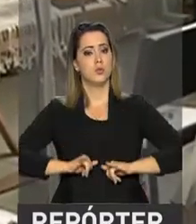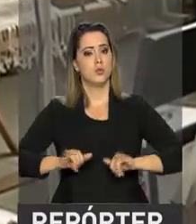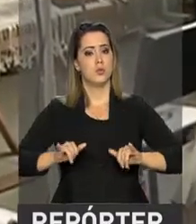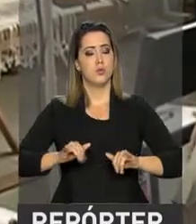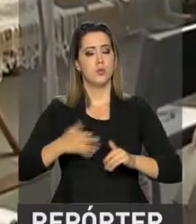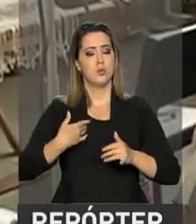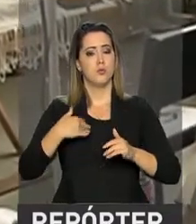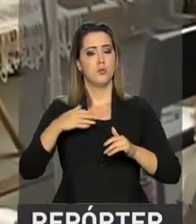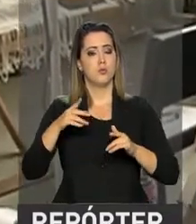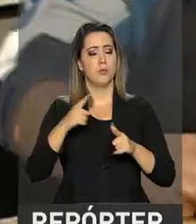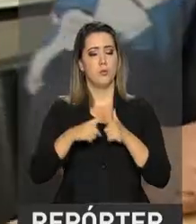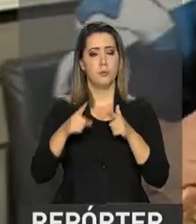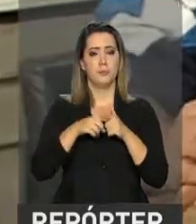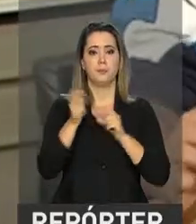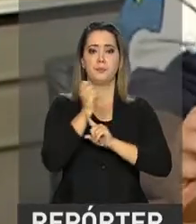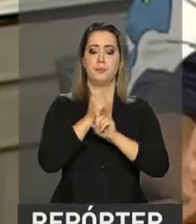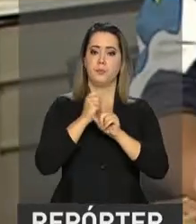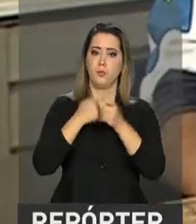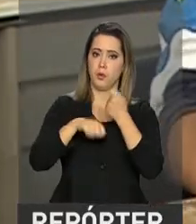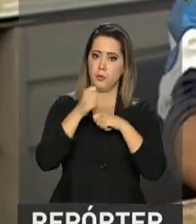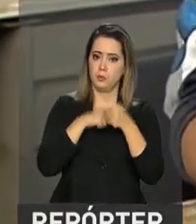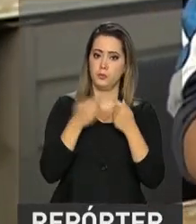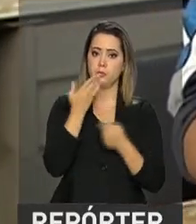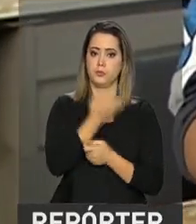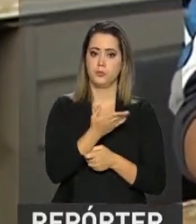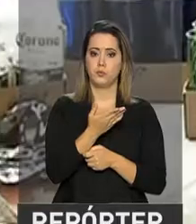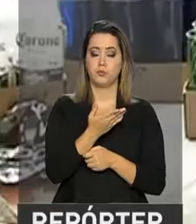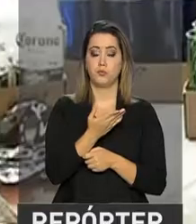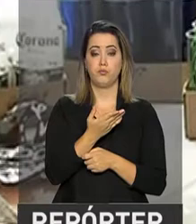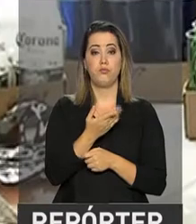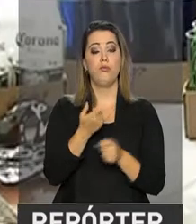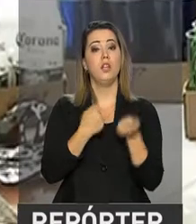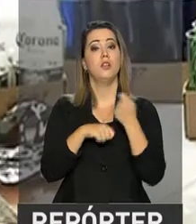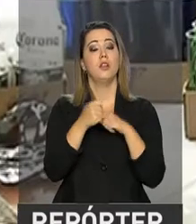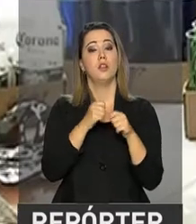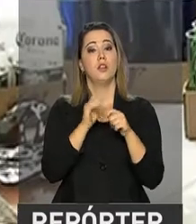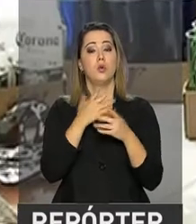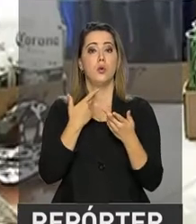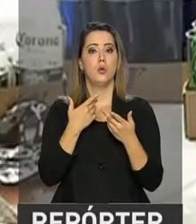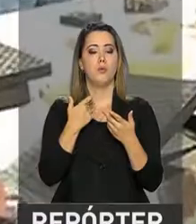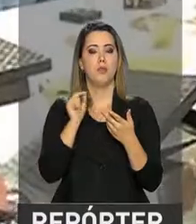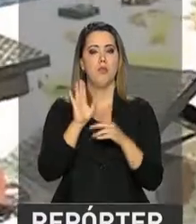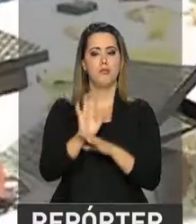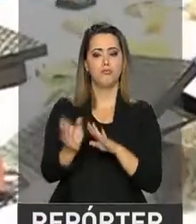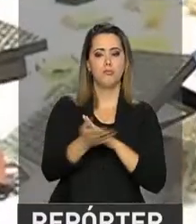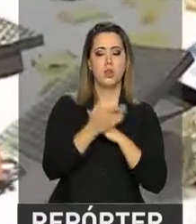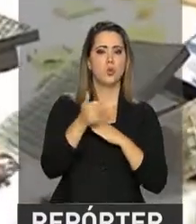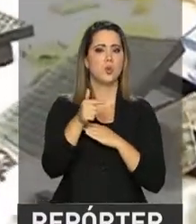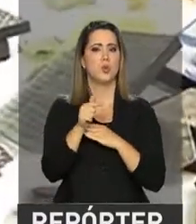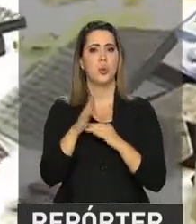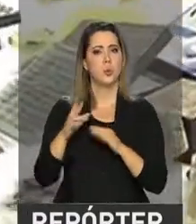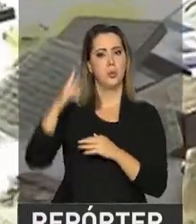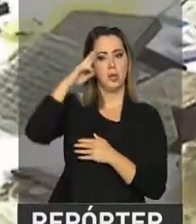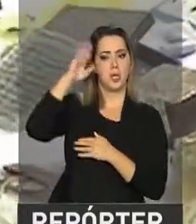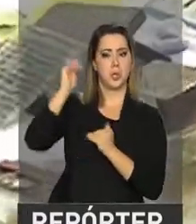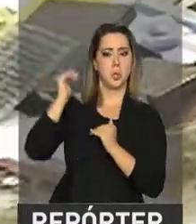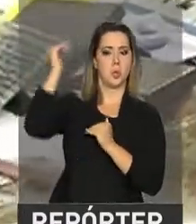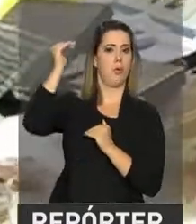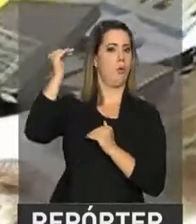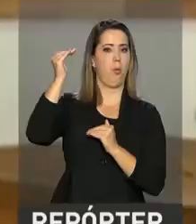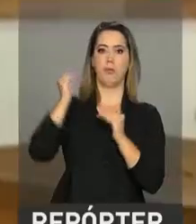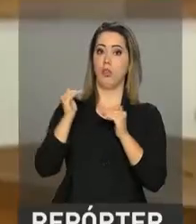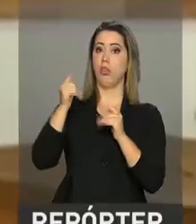vulnerabilidade da economia solidária não há separação patrão e empregado todos são donos e responsáveis pelo